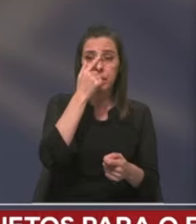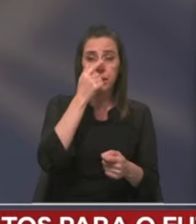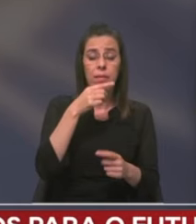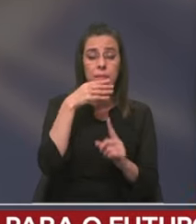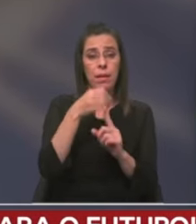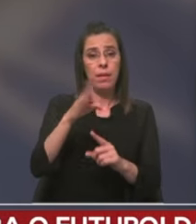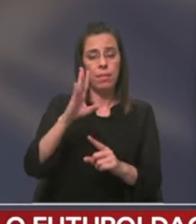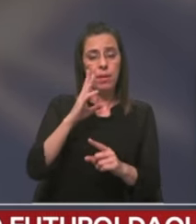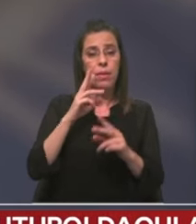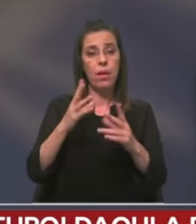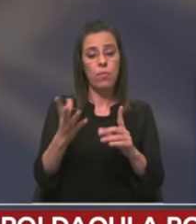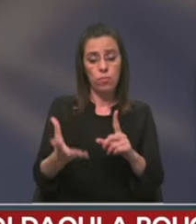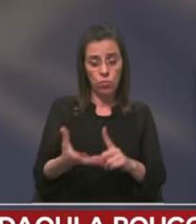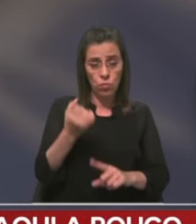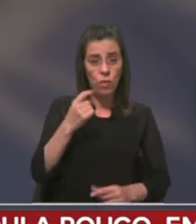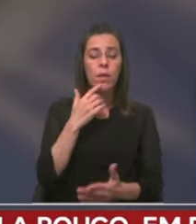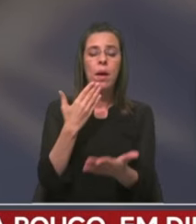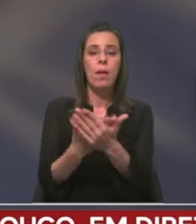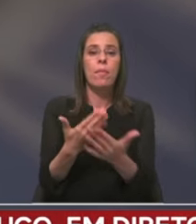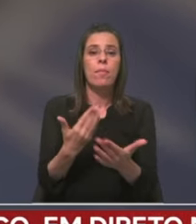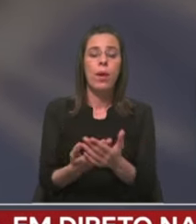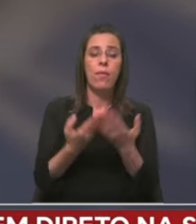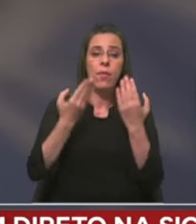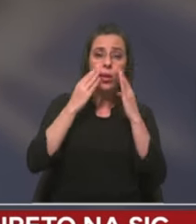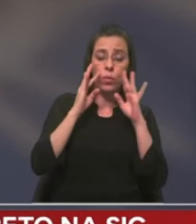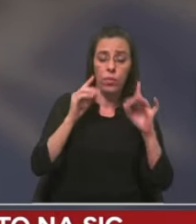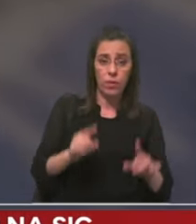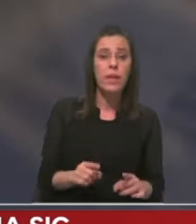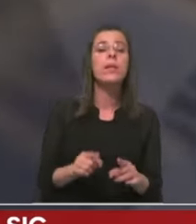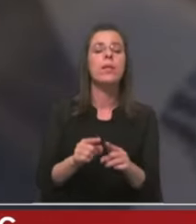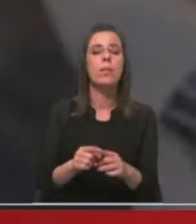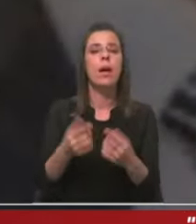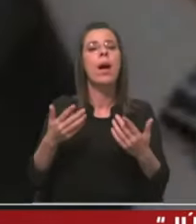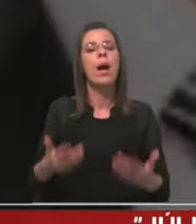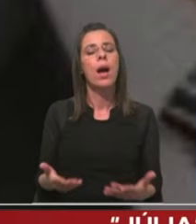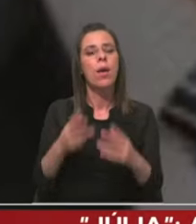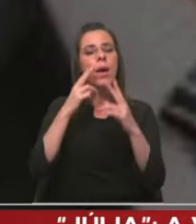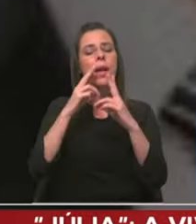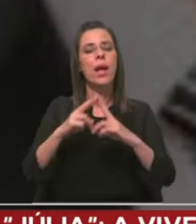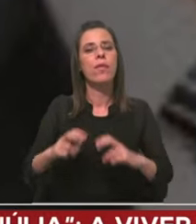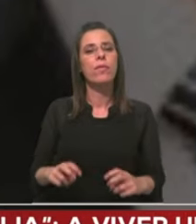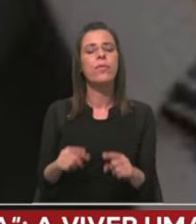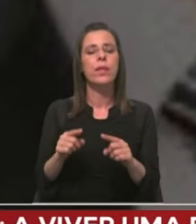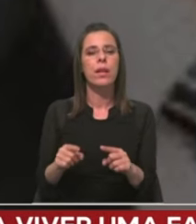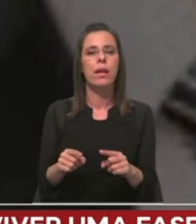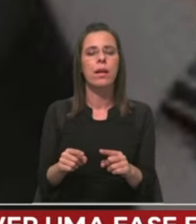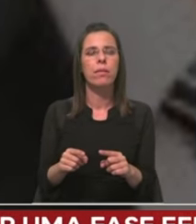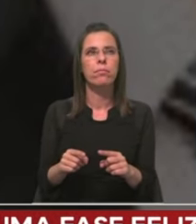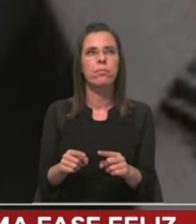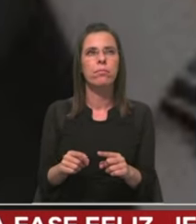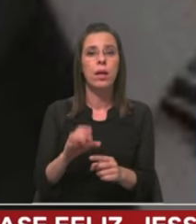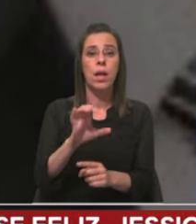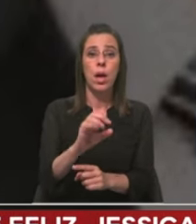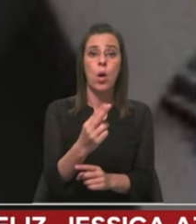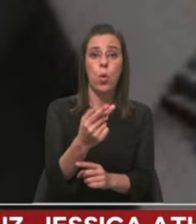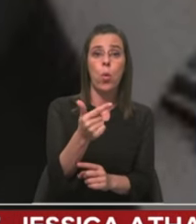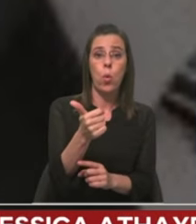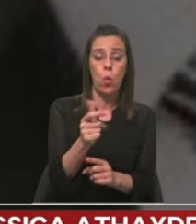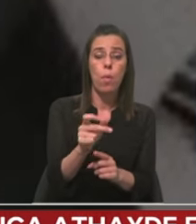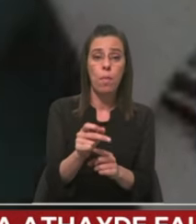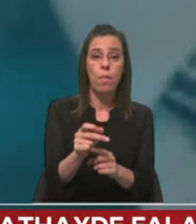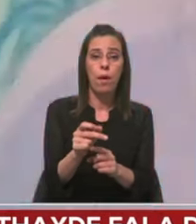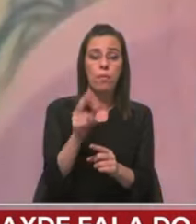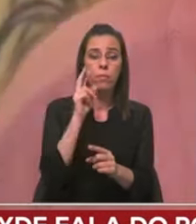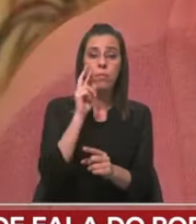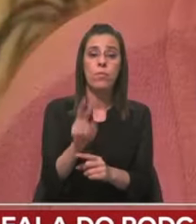judiciária consiga essas provas do Facebook e faça agora as investigações na em Cuba onde foi